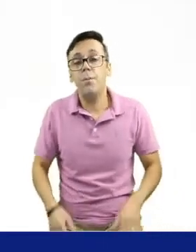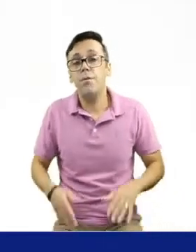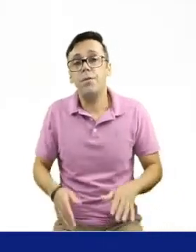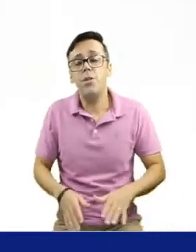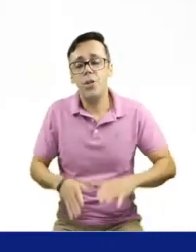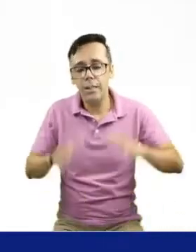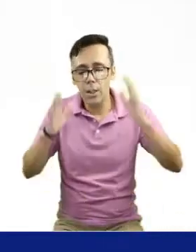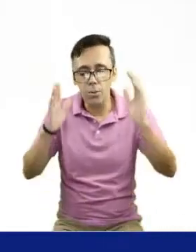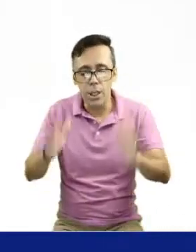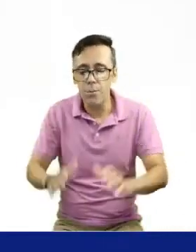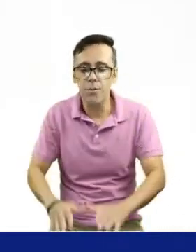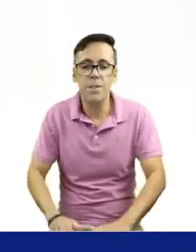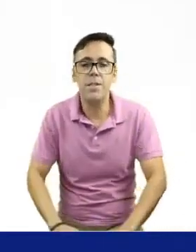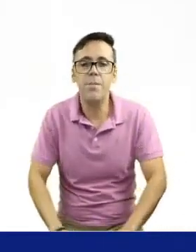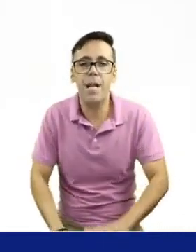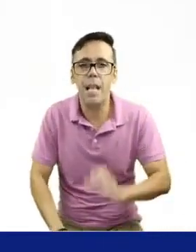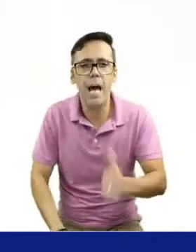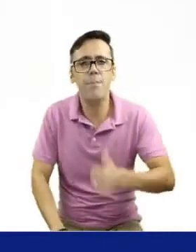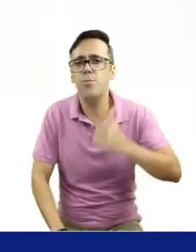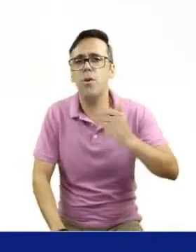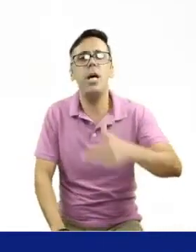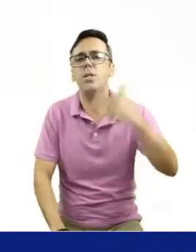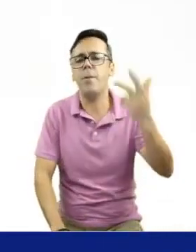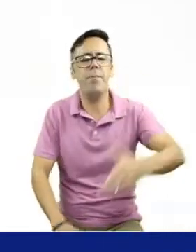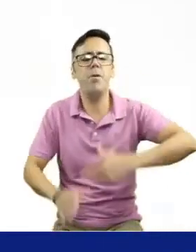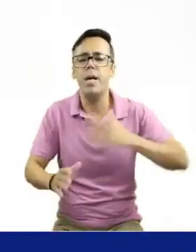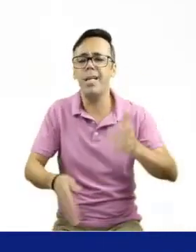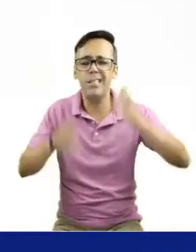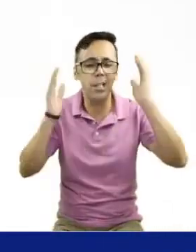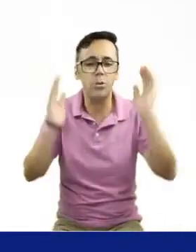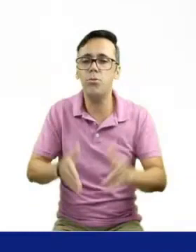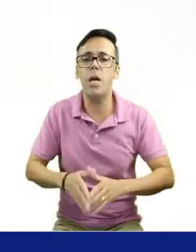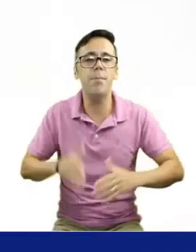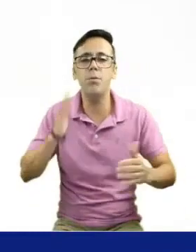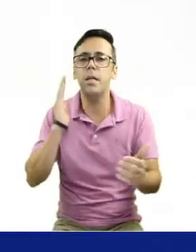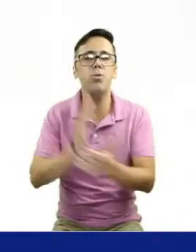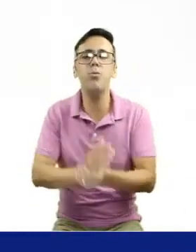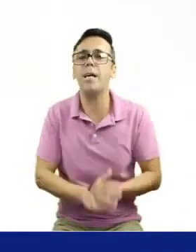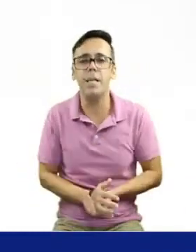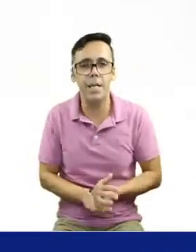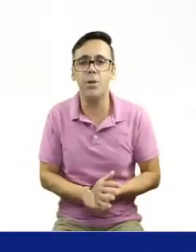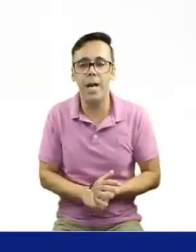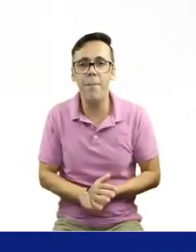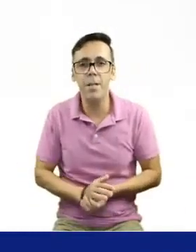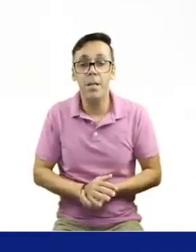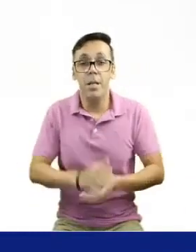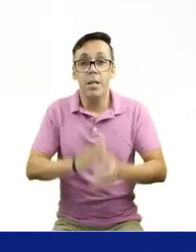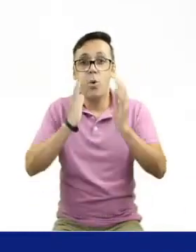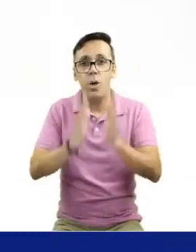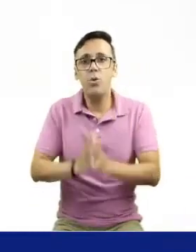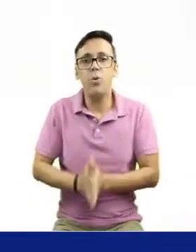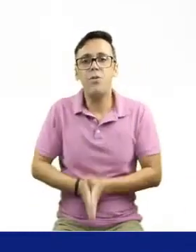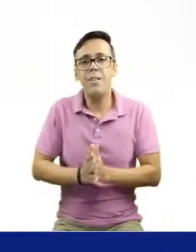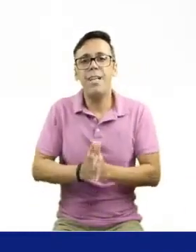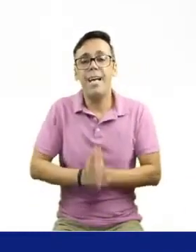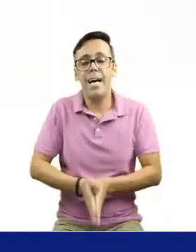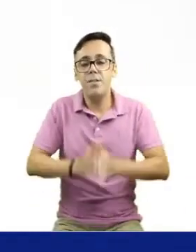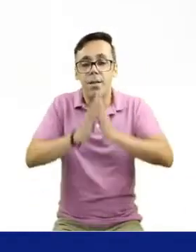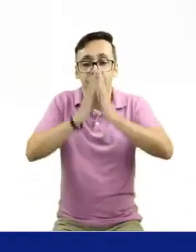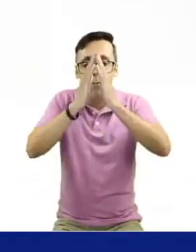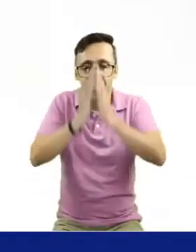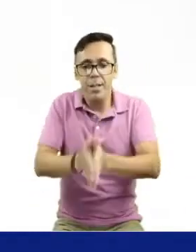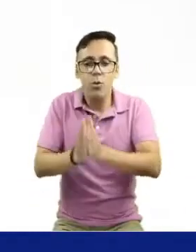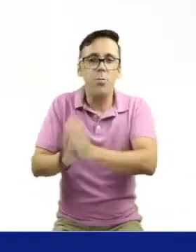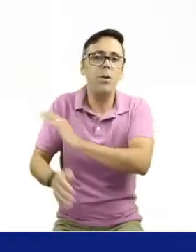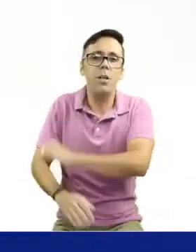enquanto eu falei para você já ter o tempo que você separar lápis borracha Papel Caneta tá tudo na mão tá tudo bacana não é enquanto isso